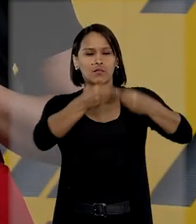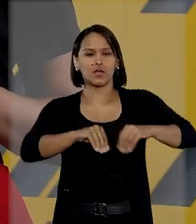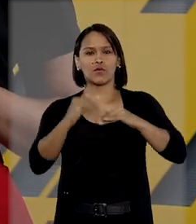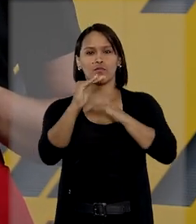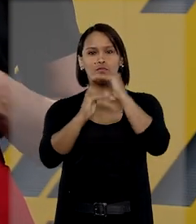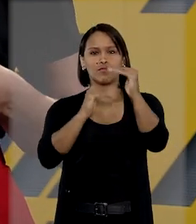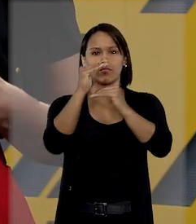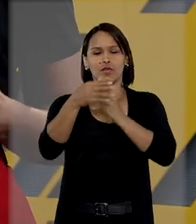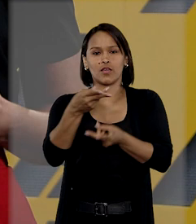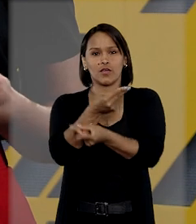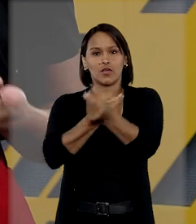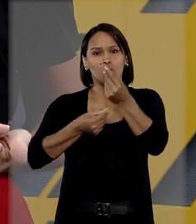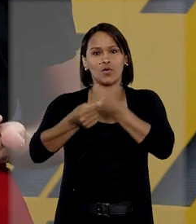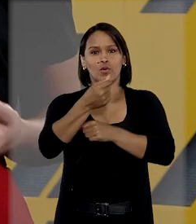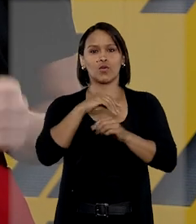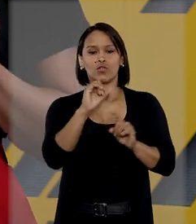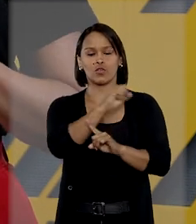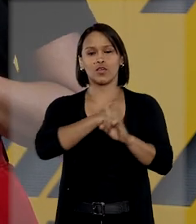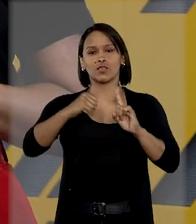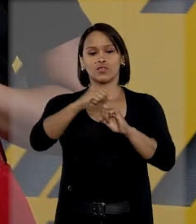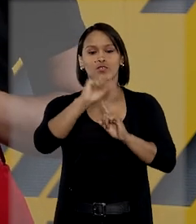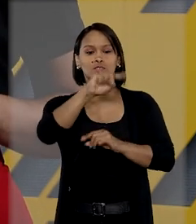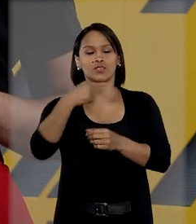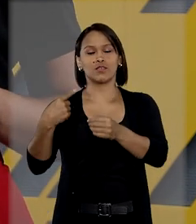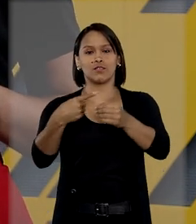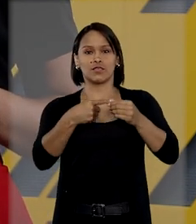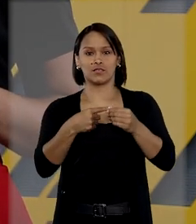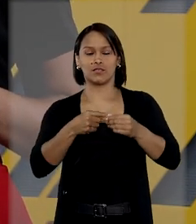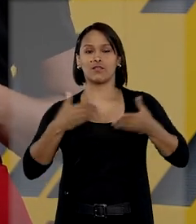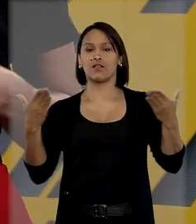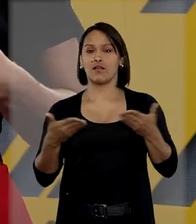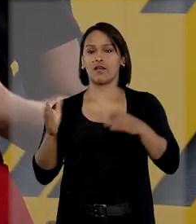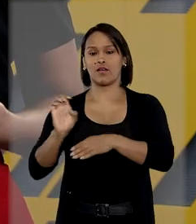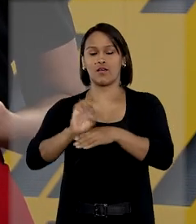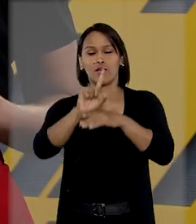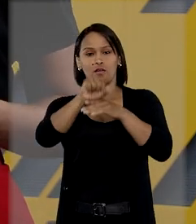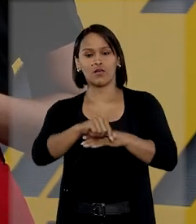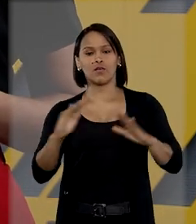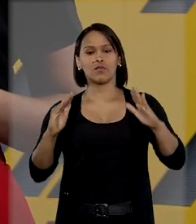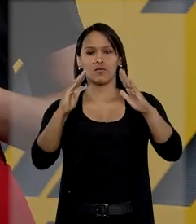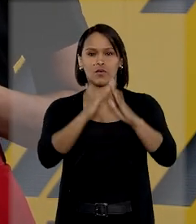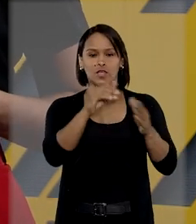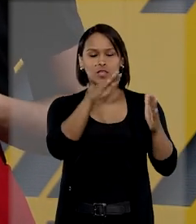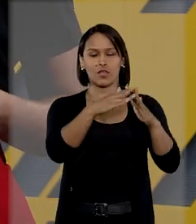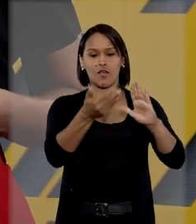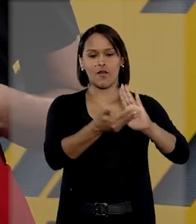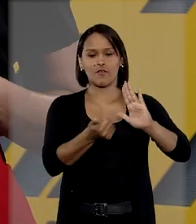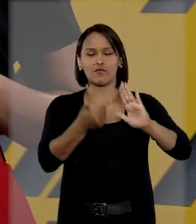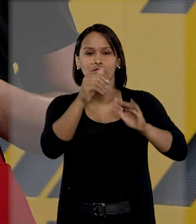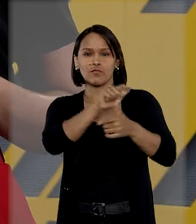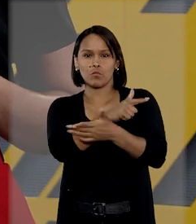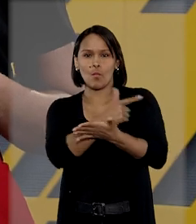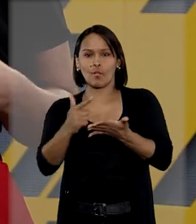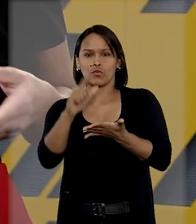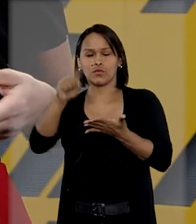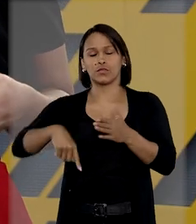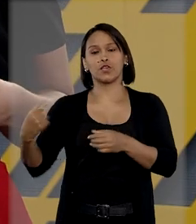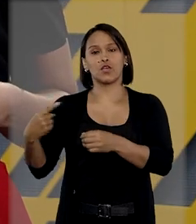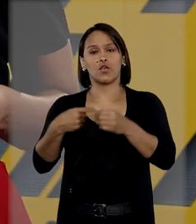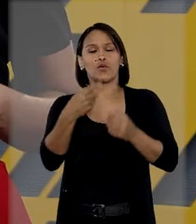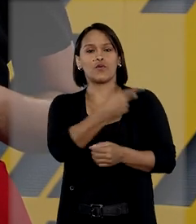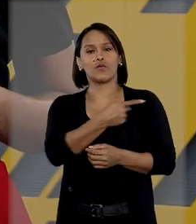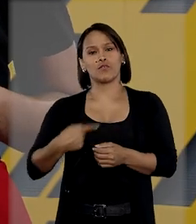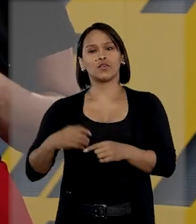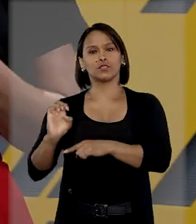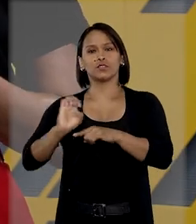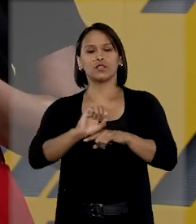liminar prejudica o desenvolvimento econômico e social da região. Agora, o imóvel deverá ser desocupado para que o